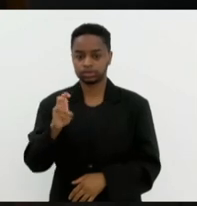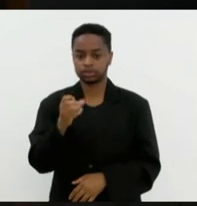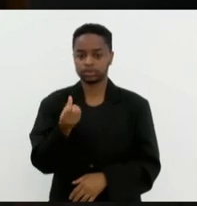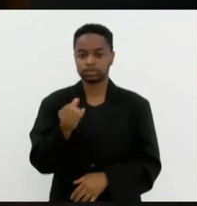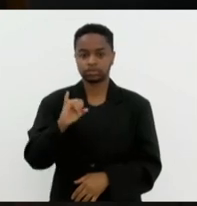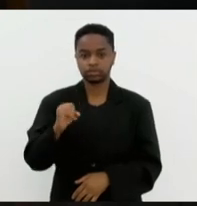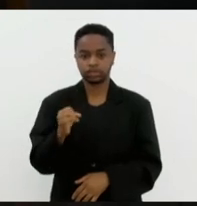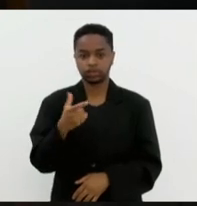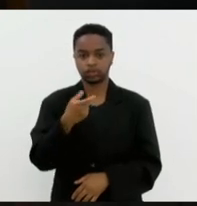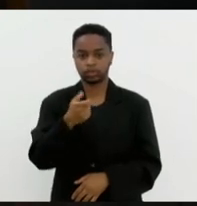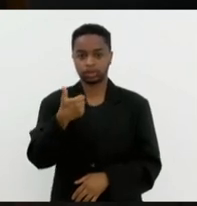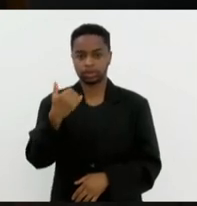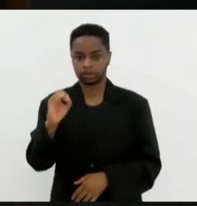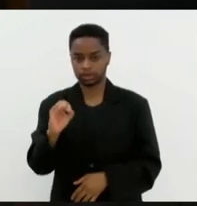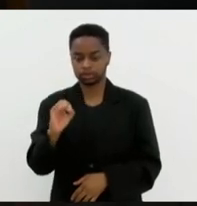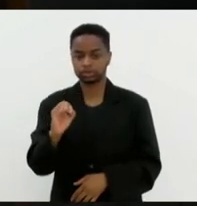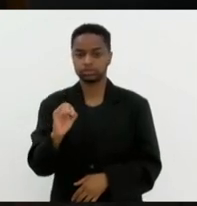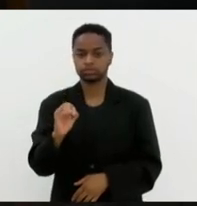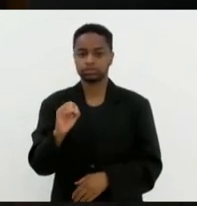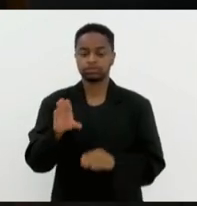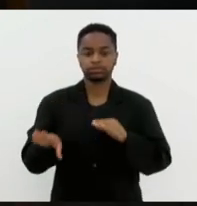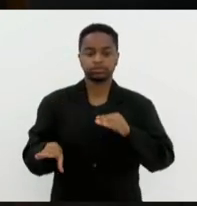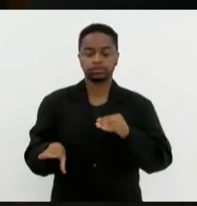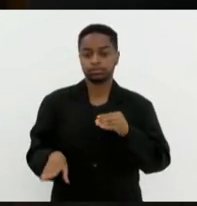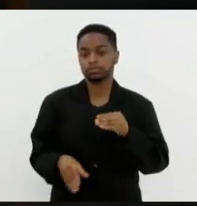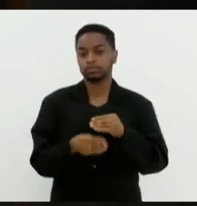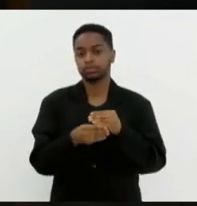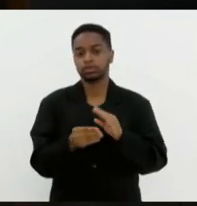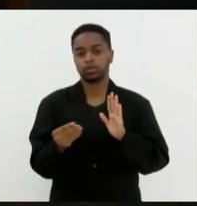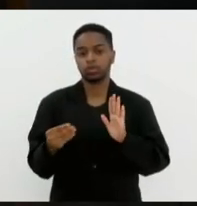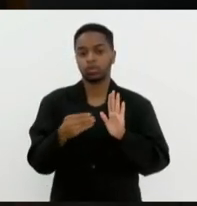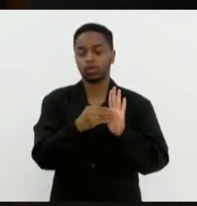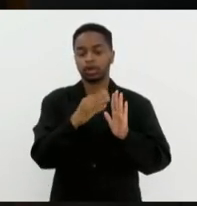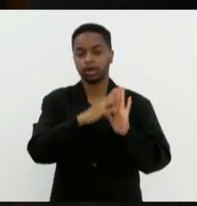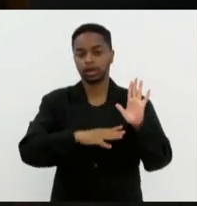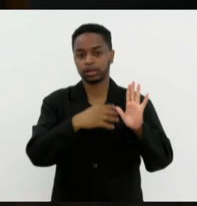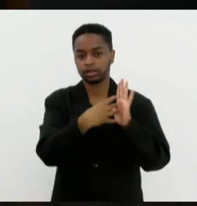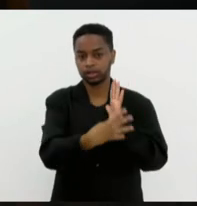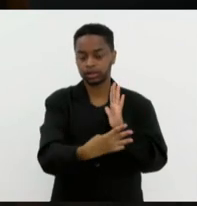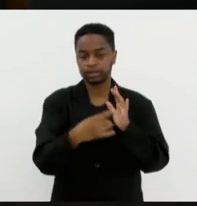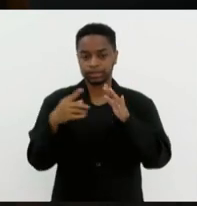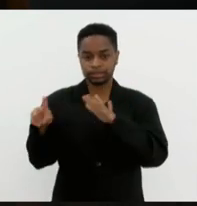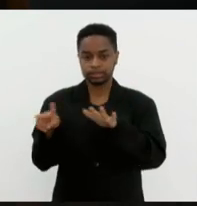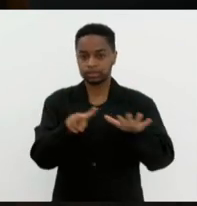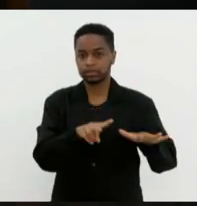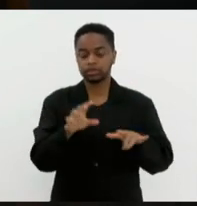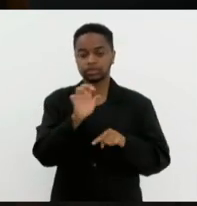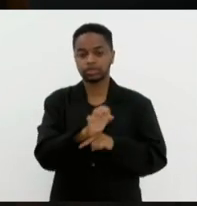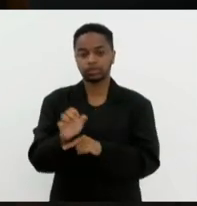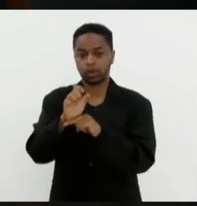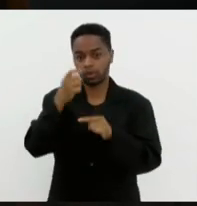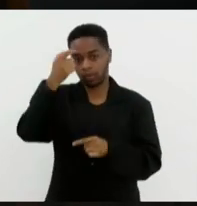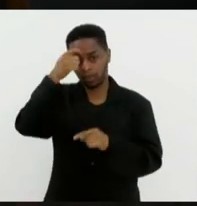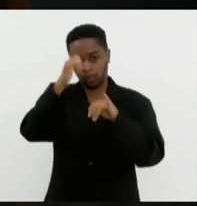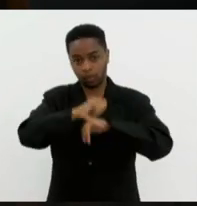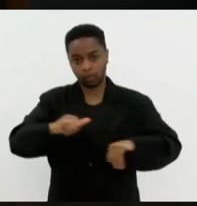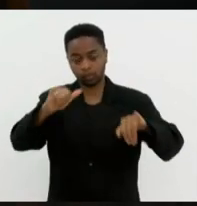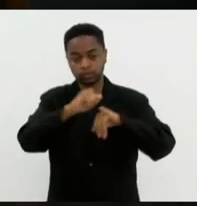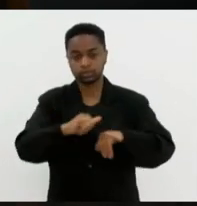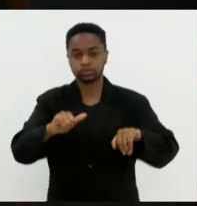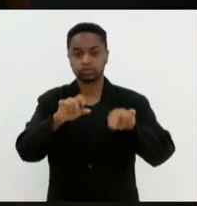6 de janeiro de 2010, para incluir no calendário do Estado do Rio de Janeiro a Semana Estadual de Conscientização